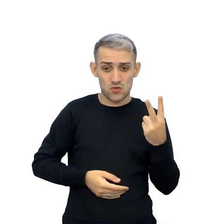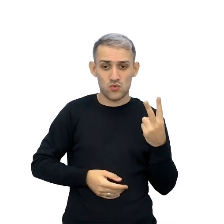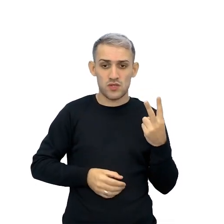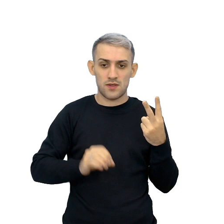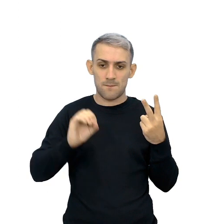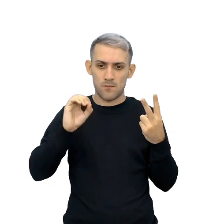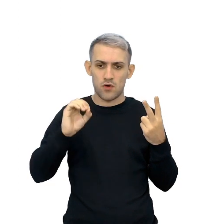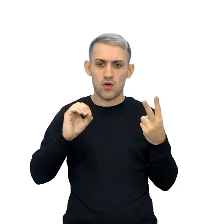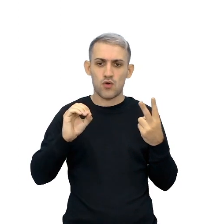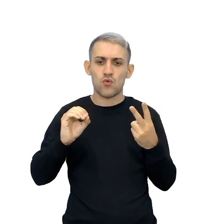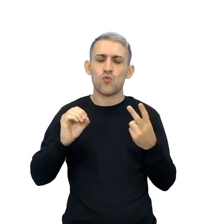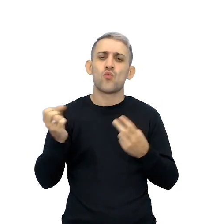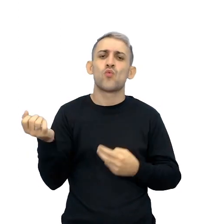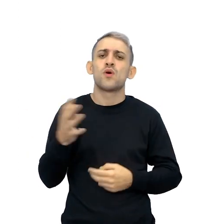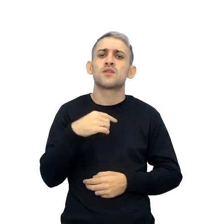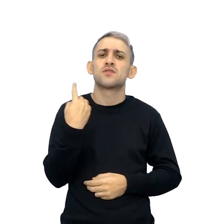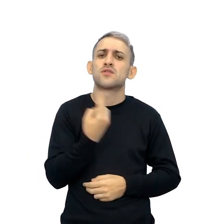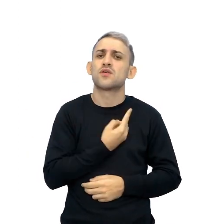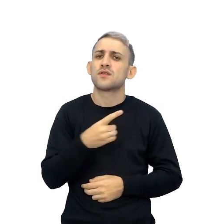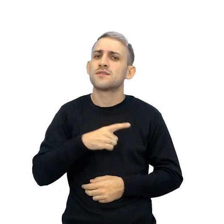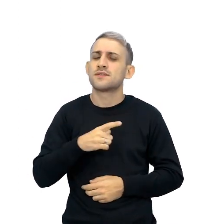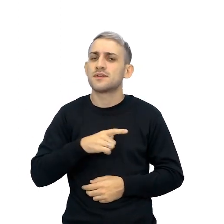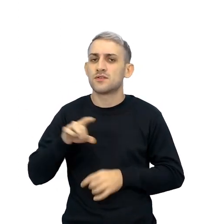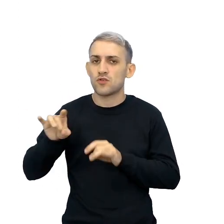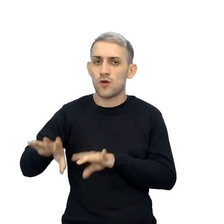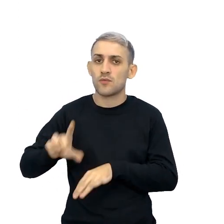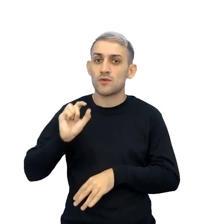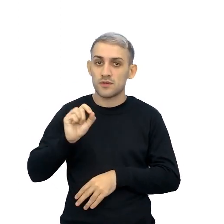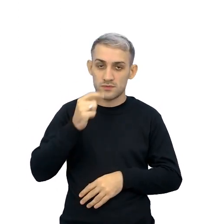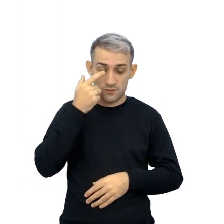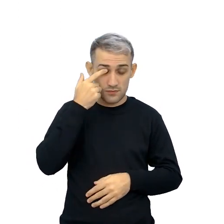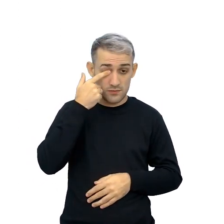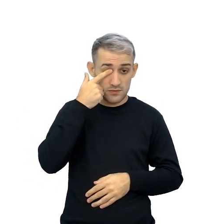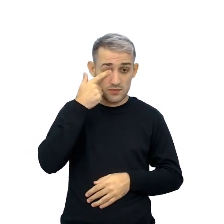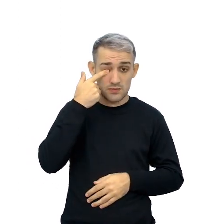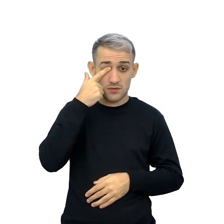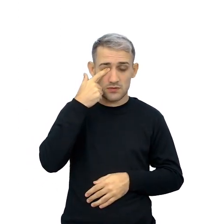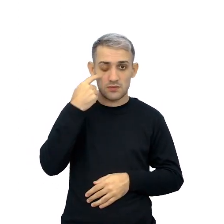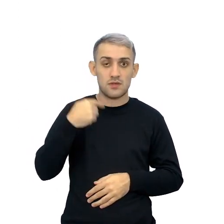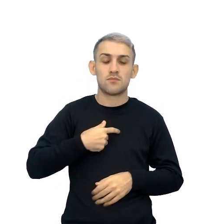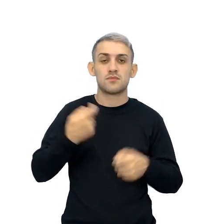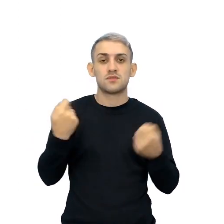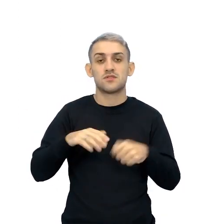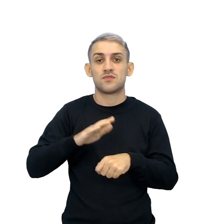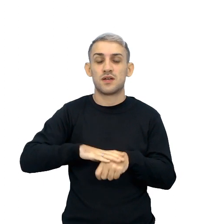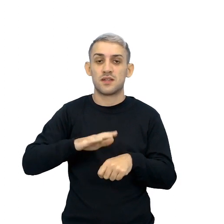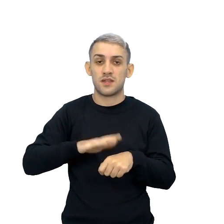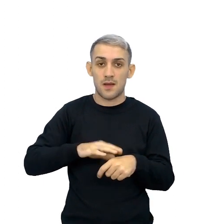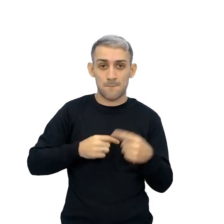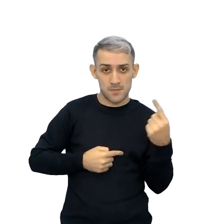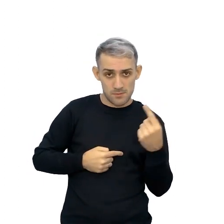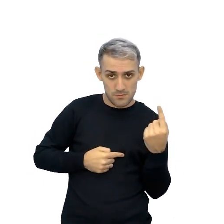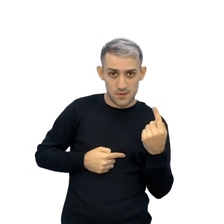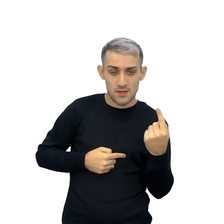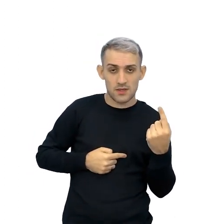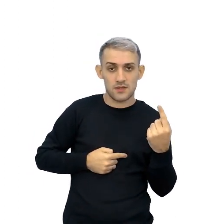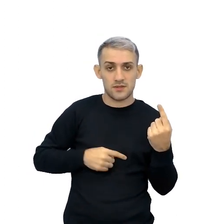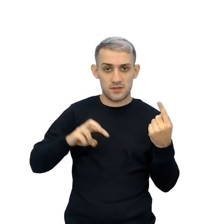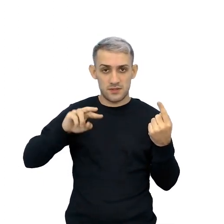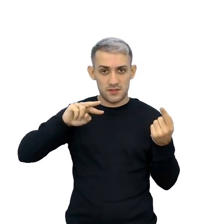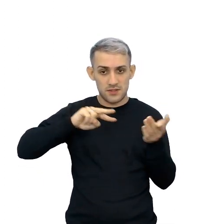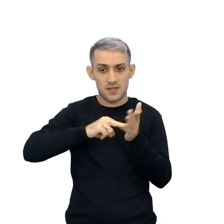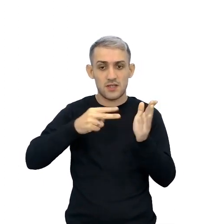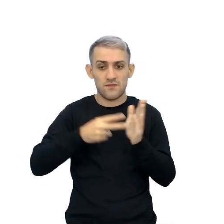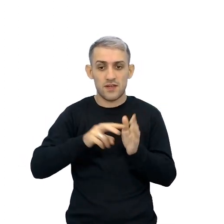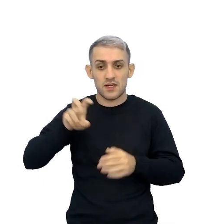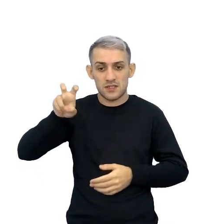quantas ficaremos, né? Então, olha só, eu preciso fazer uma primeira entrada, que são os 5